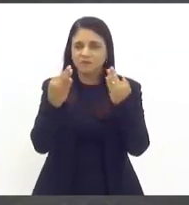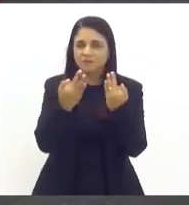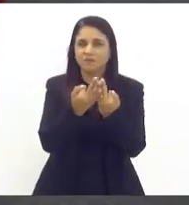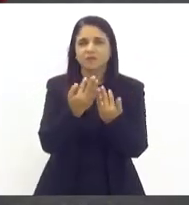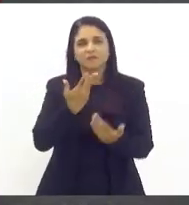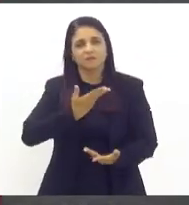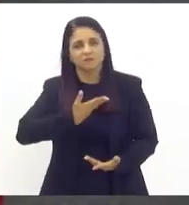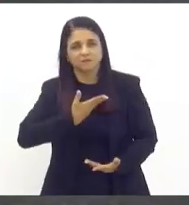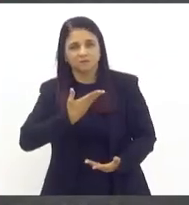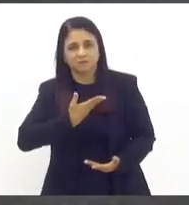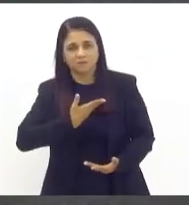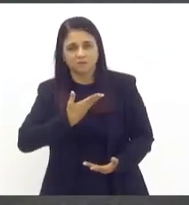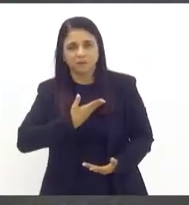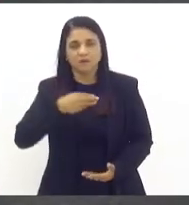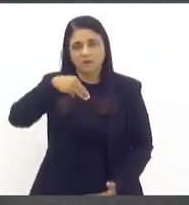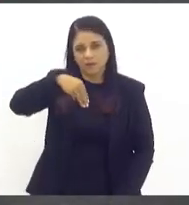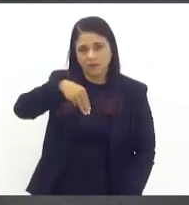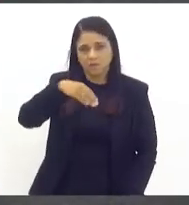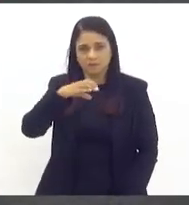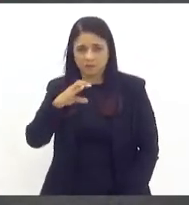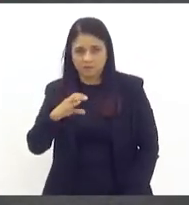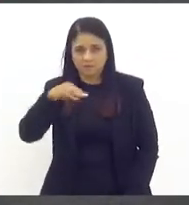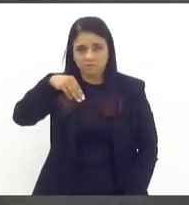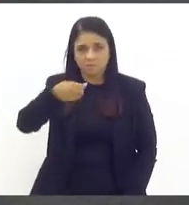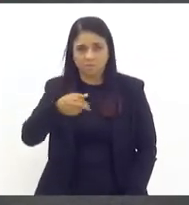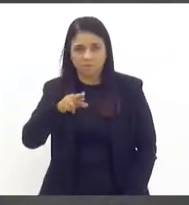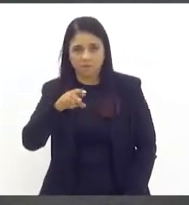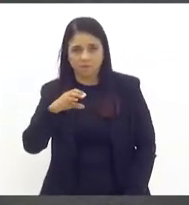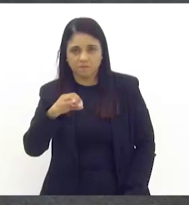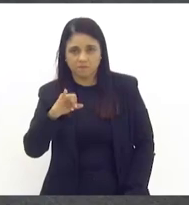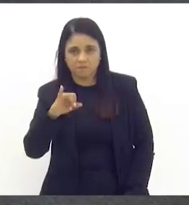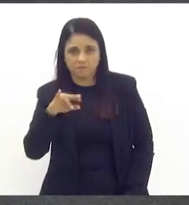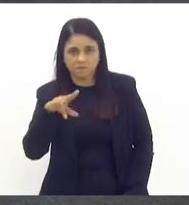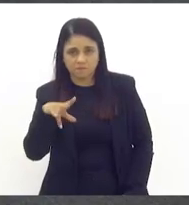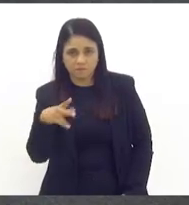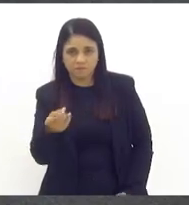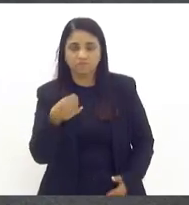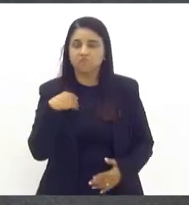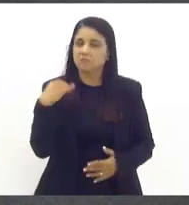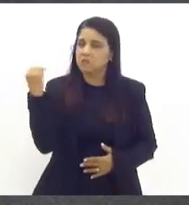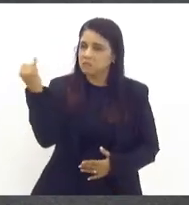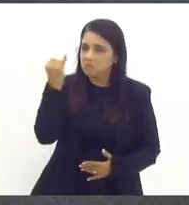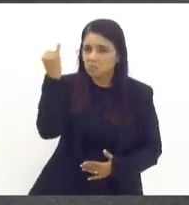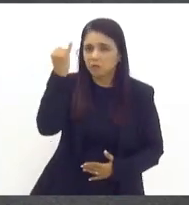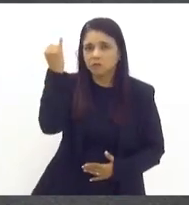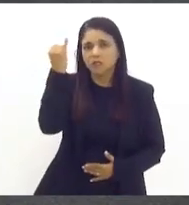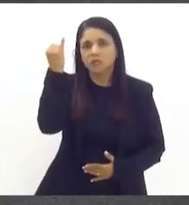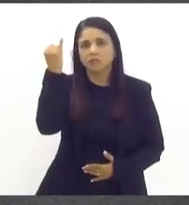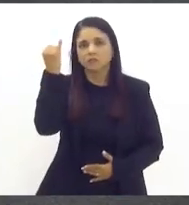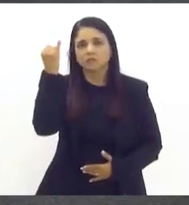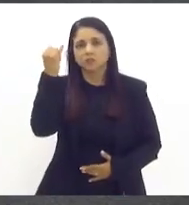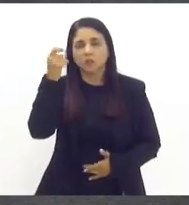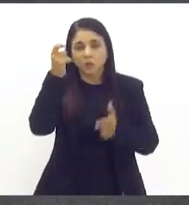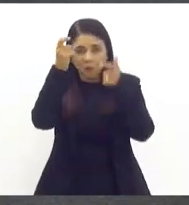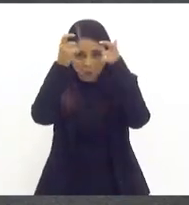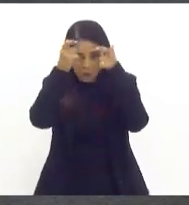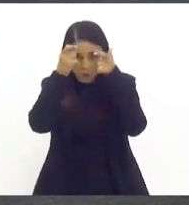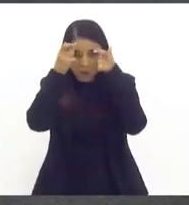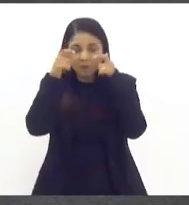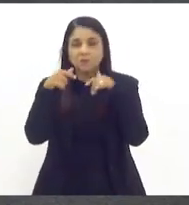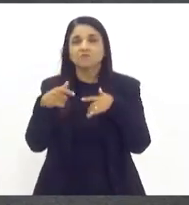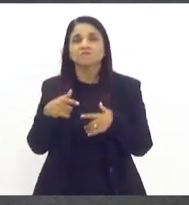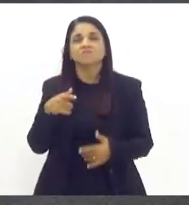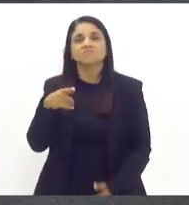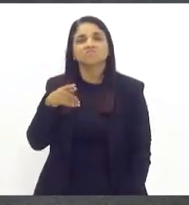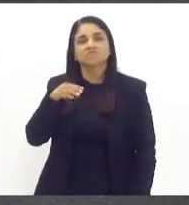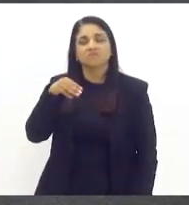e amigos do Mc Marcinho e colocar aqui o quanto que é importante que o nosso príncipe do funk seja